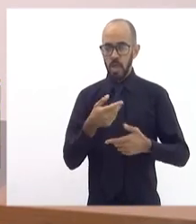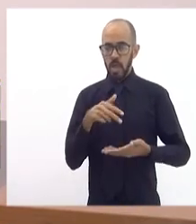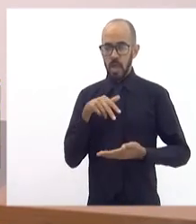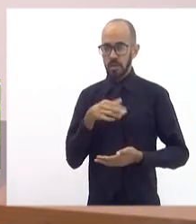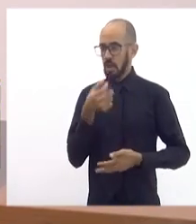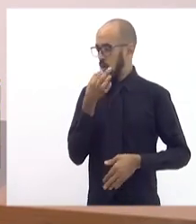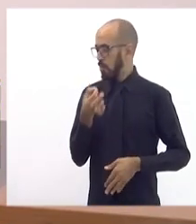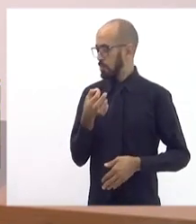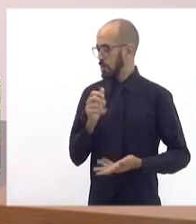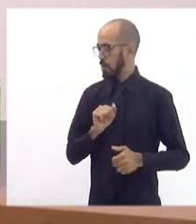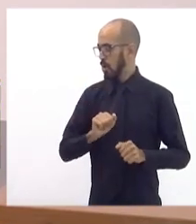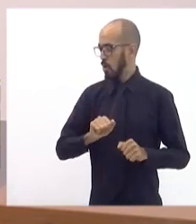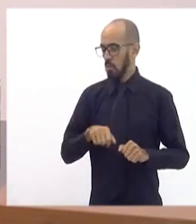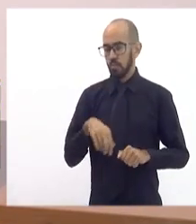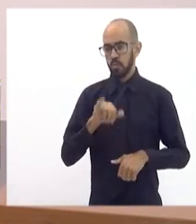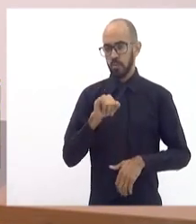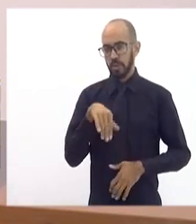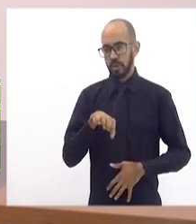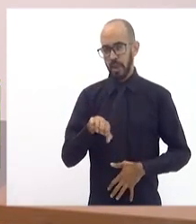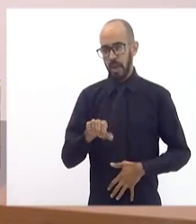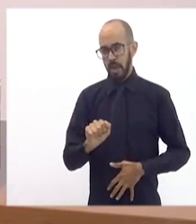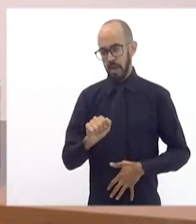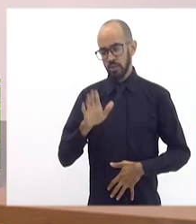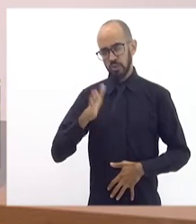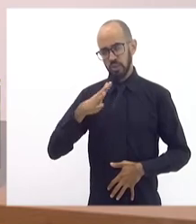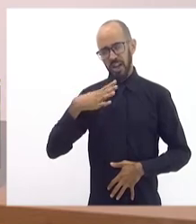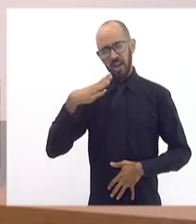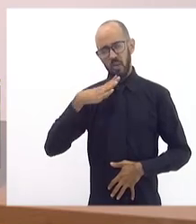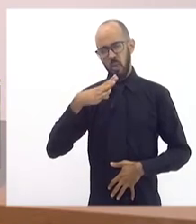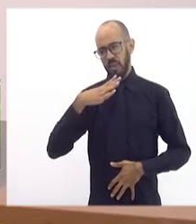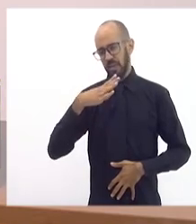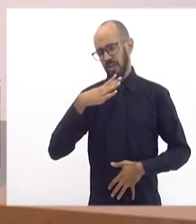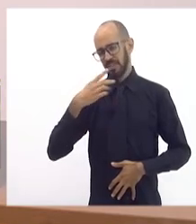do Inea nós já conhecemos há décadas